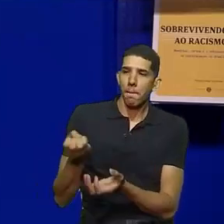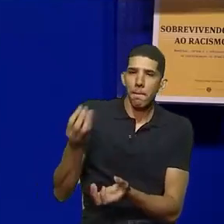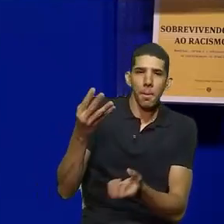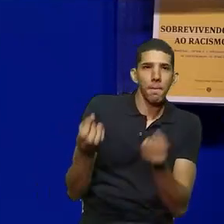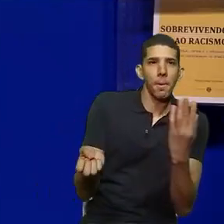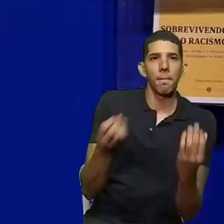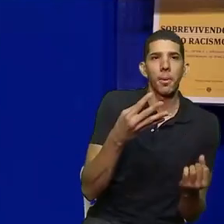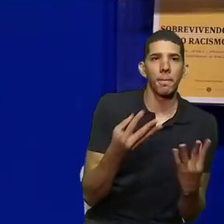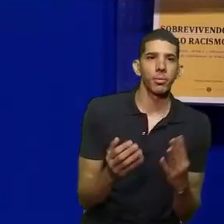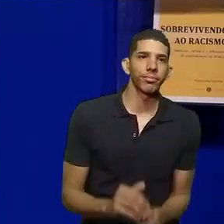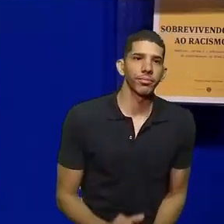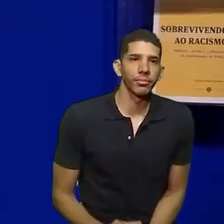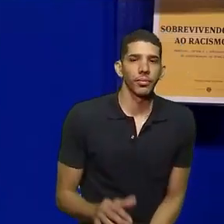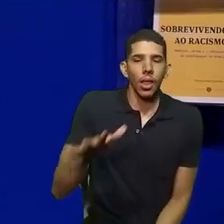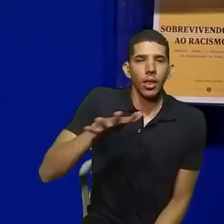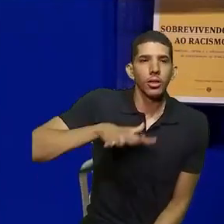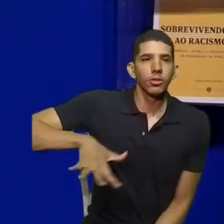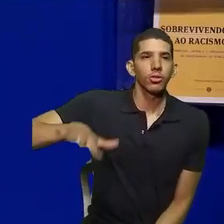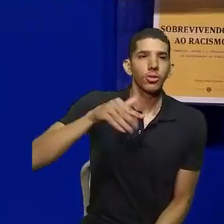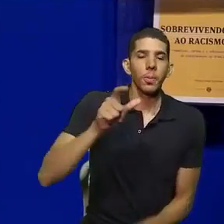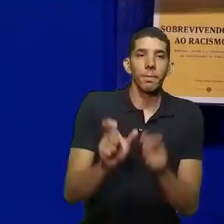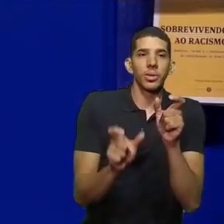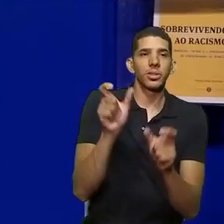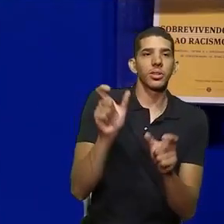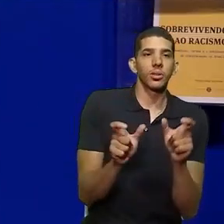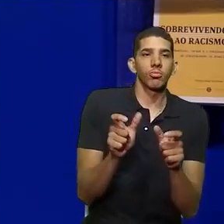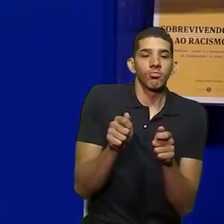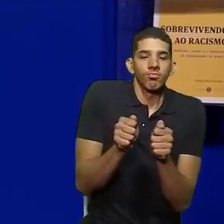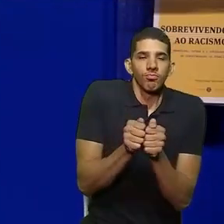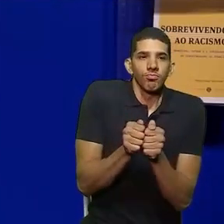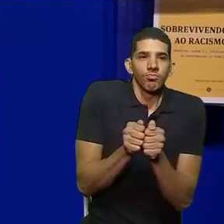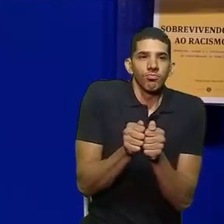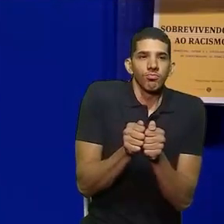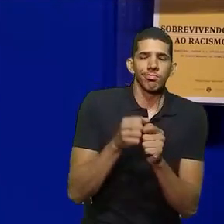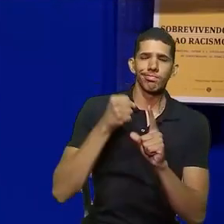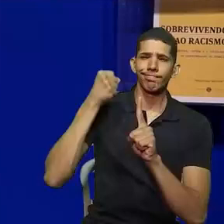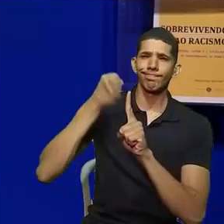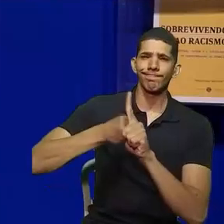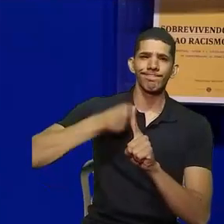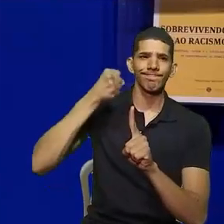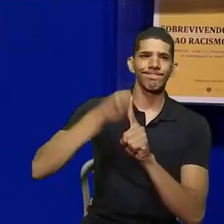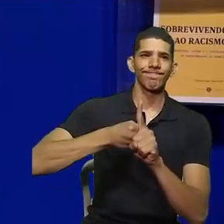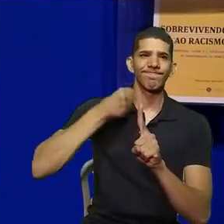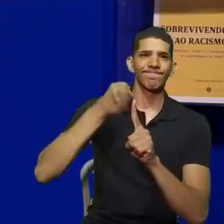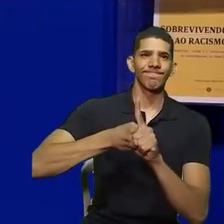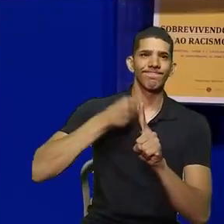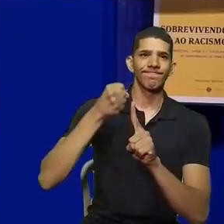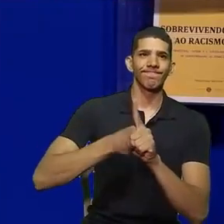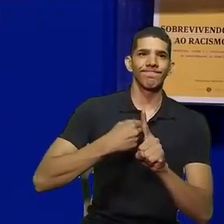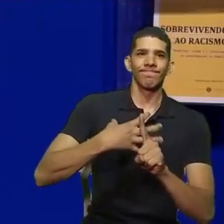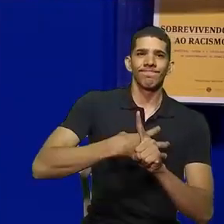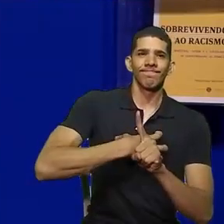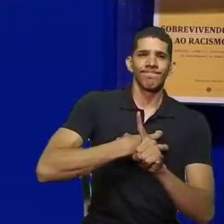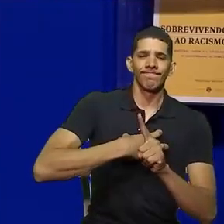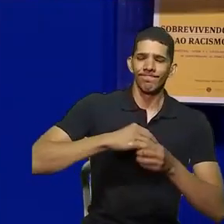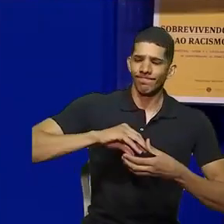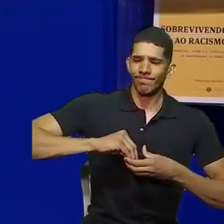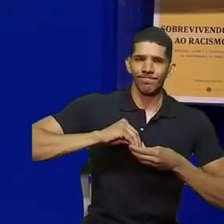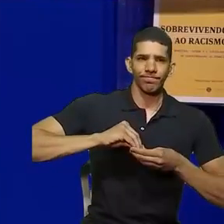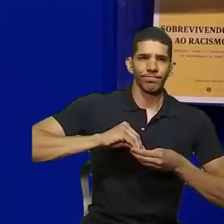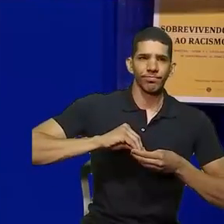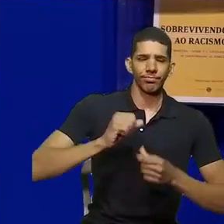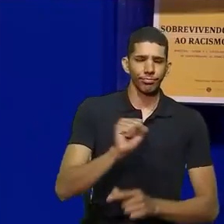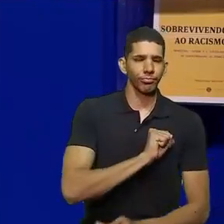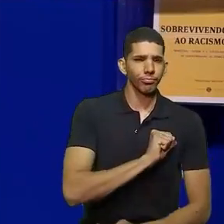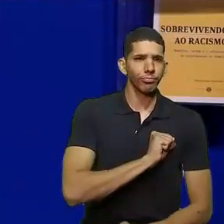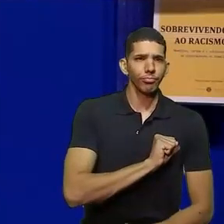um povo, de um lugar. Existência e resistência. Batia dentro de mim, como um tambor, o